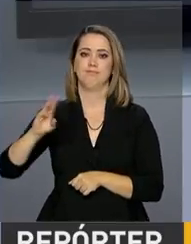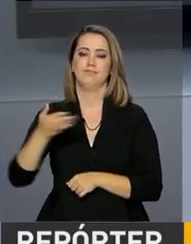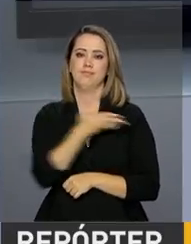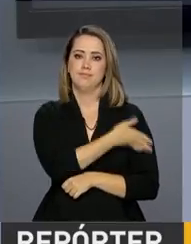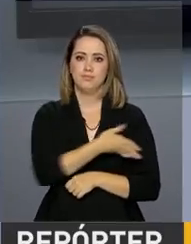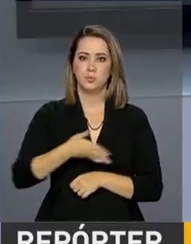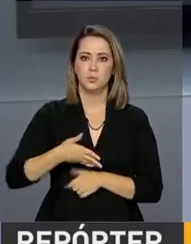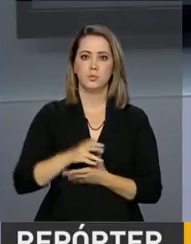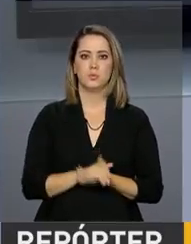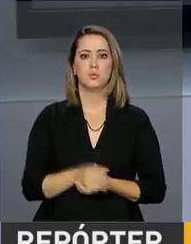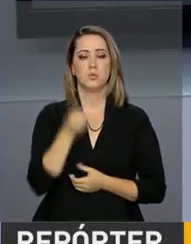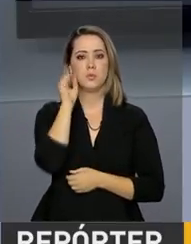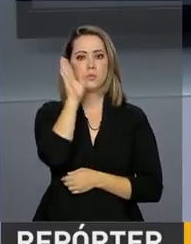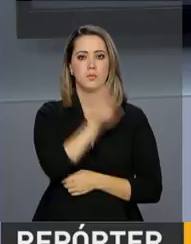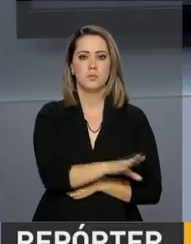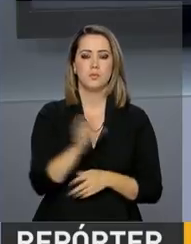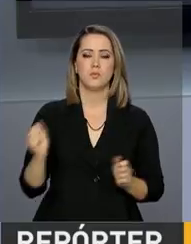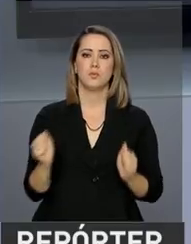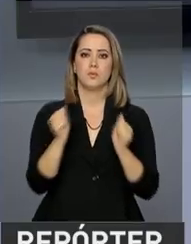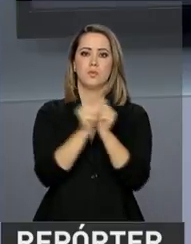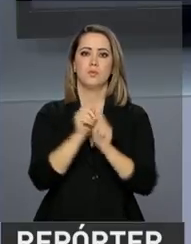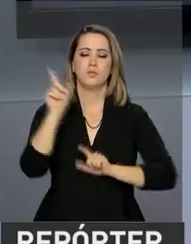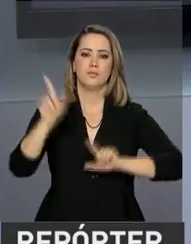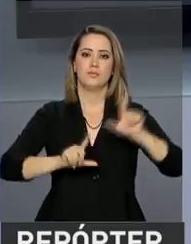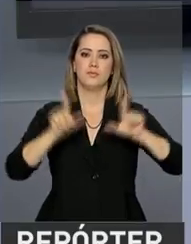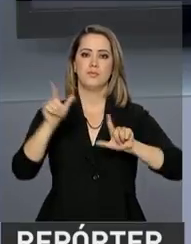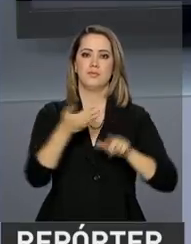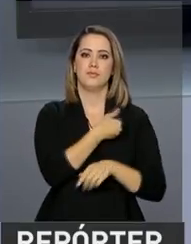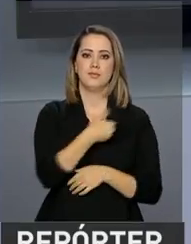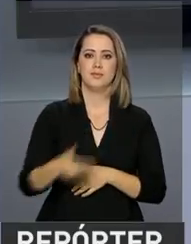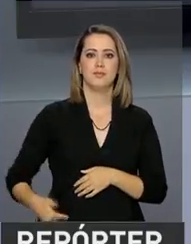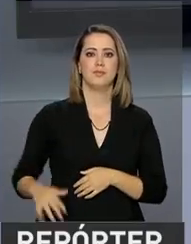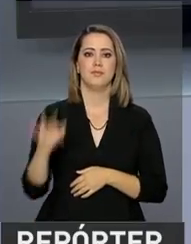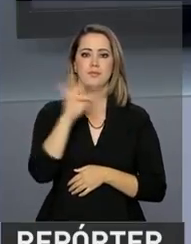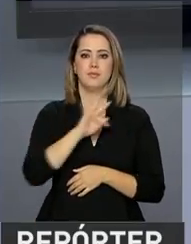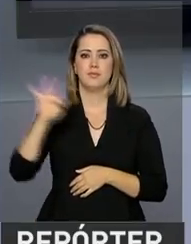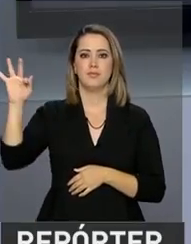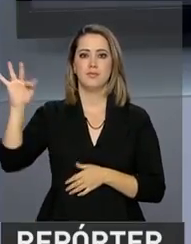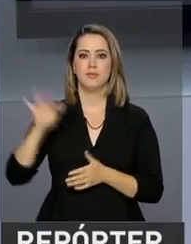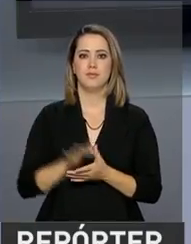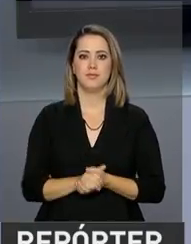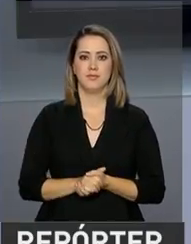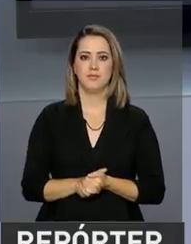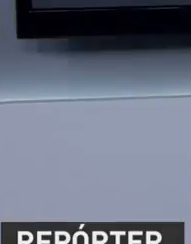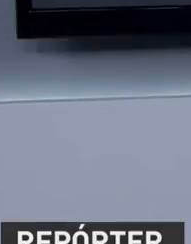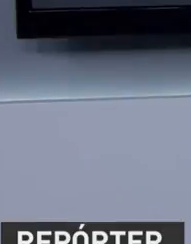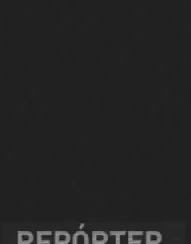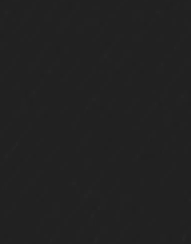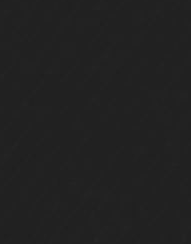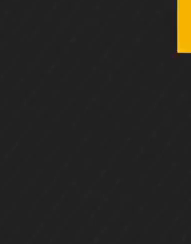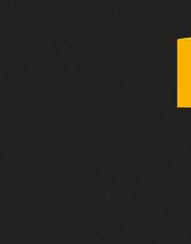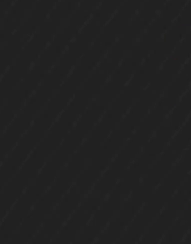disponível na internet uma boa tarde pra você continue com a gente na nbr a tv do governo federal